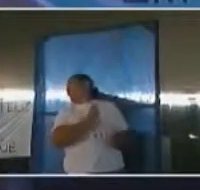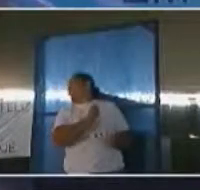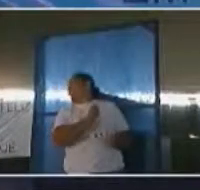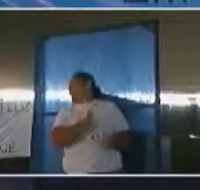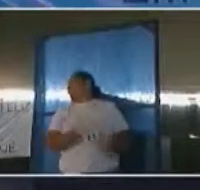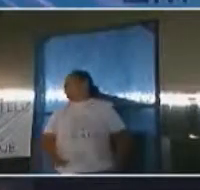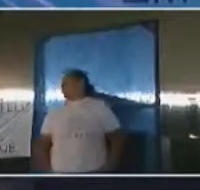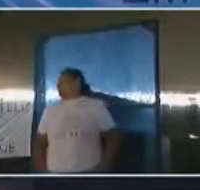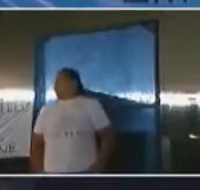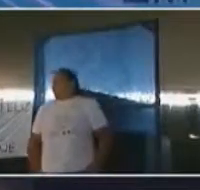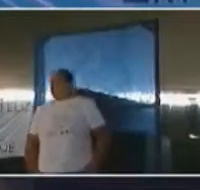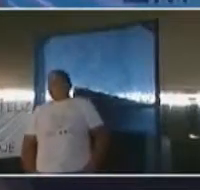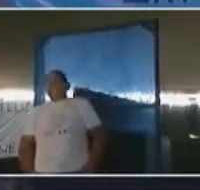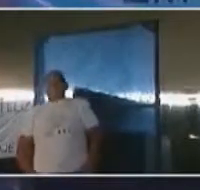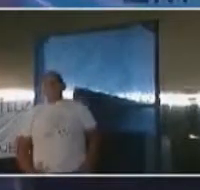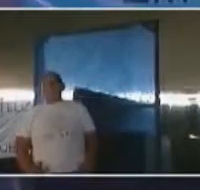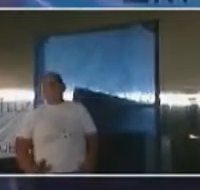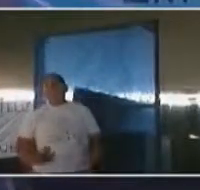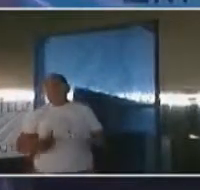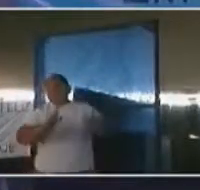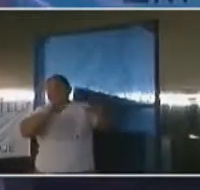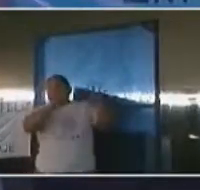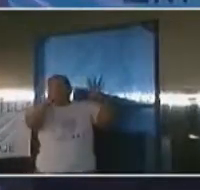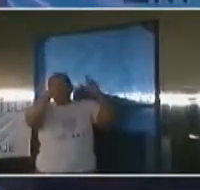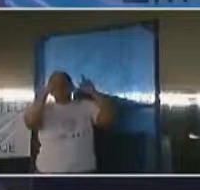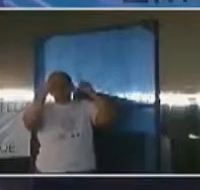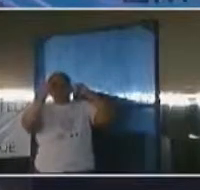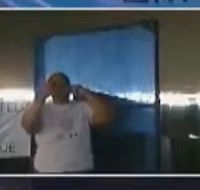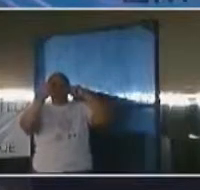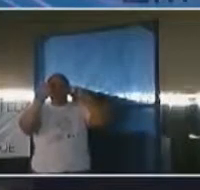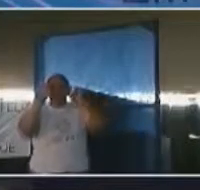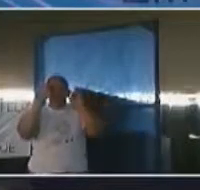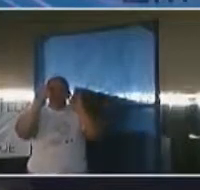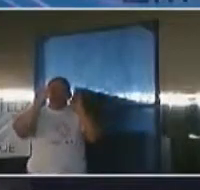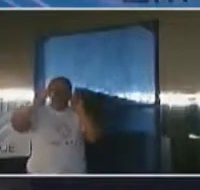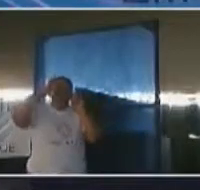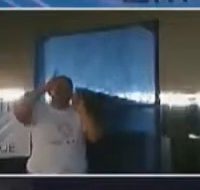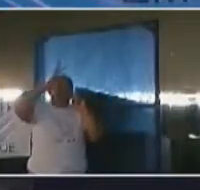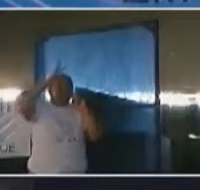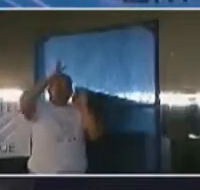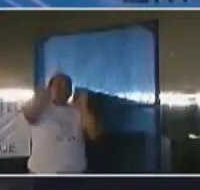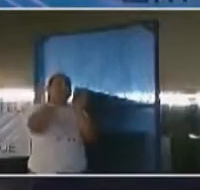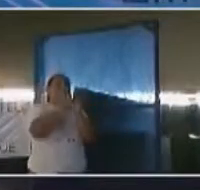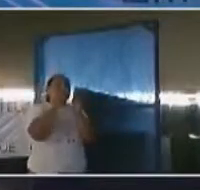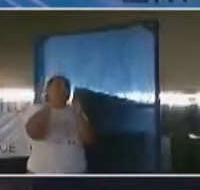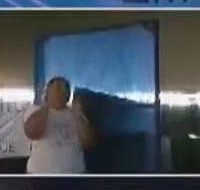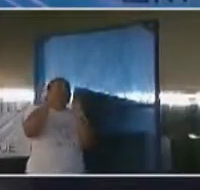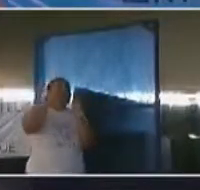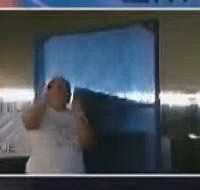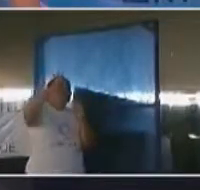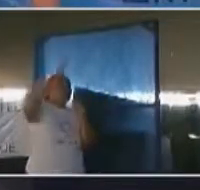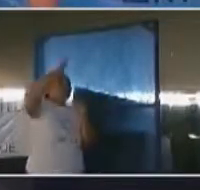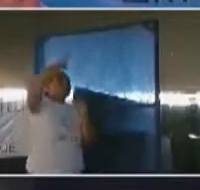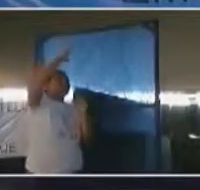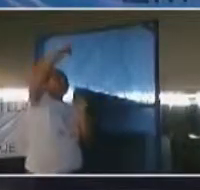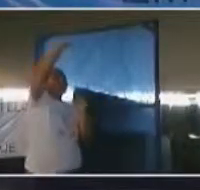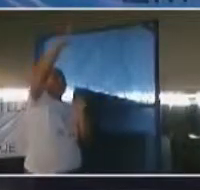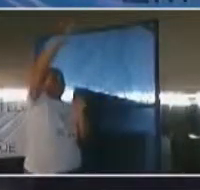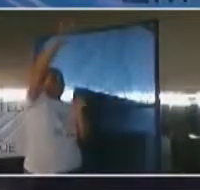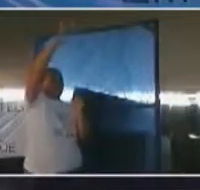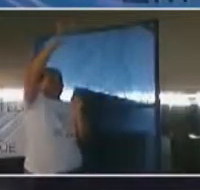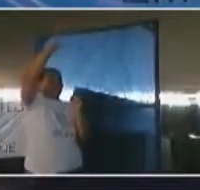Tentando elevar junto com as nossas pandorgas os nossos sonhos e as nossas esperanças. Eram as